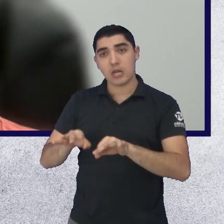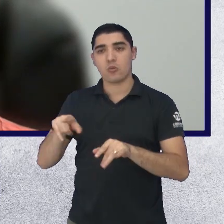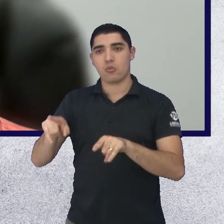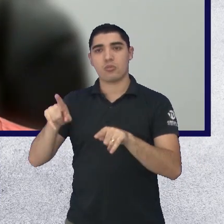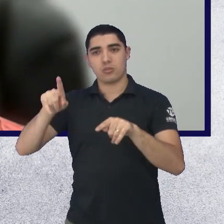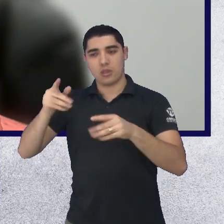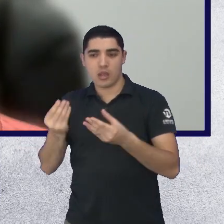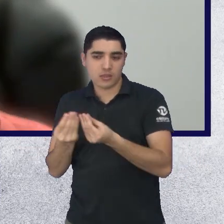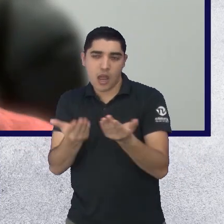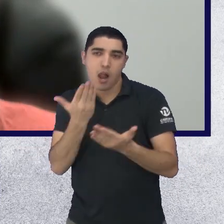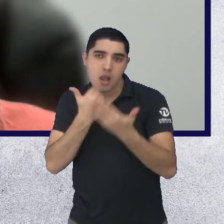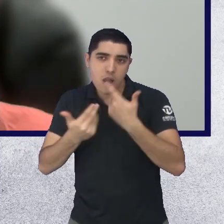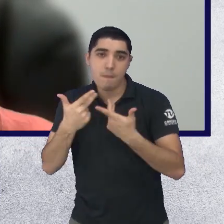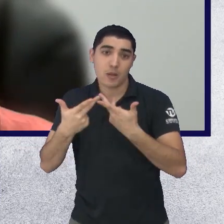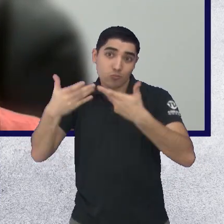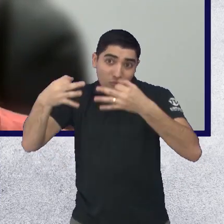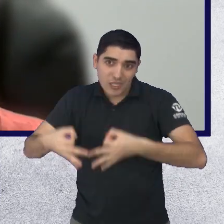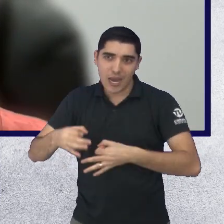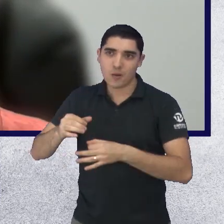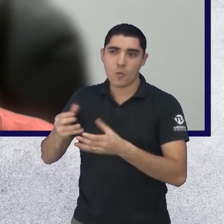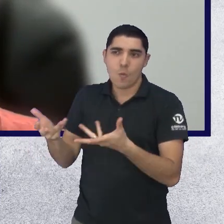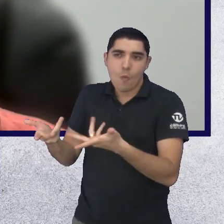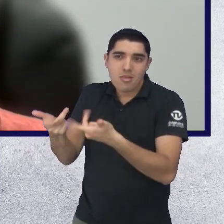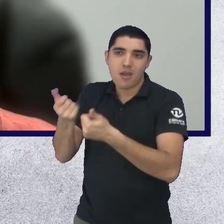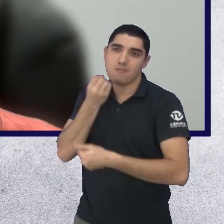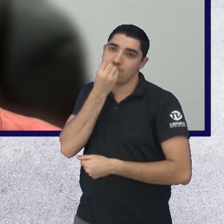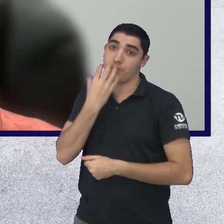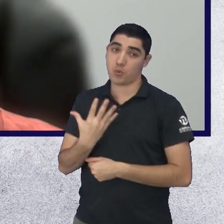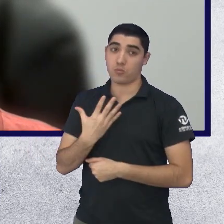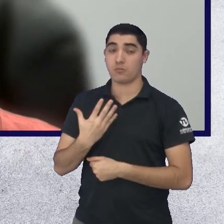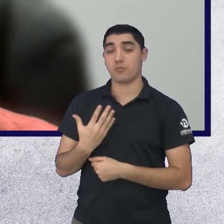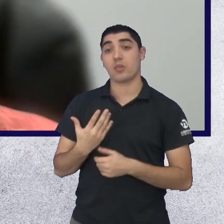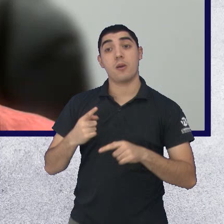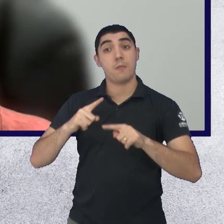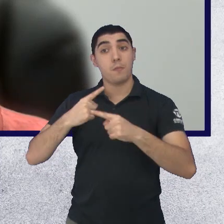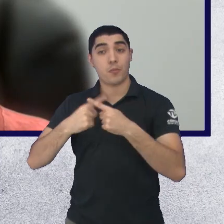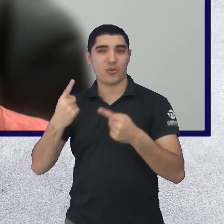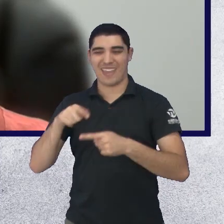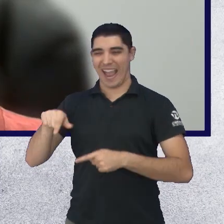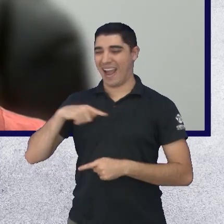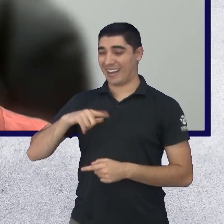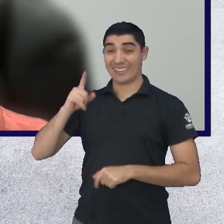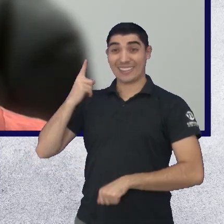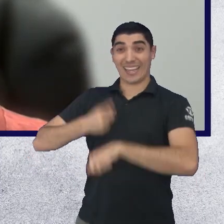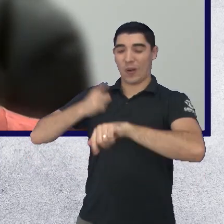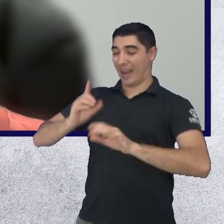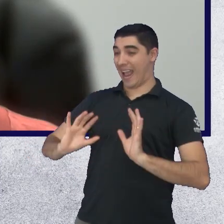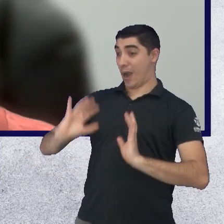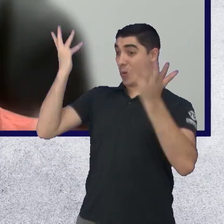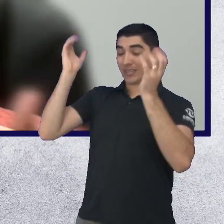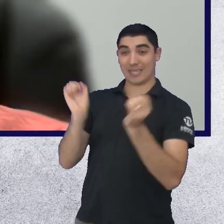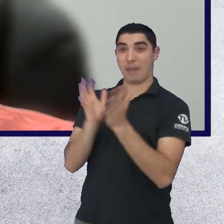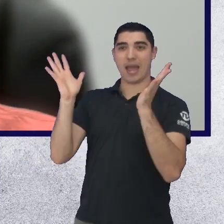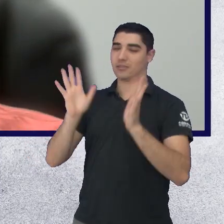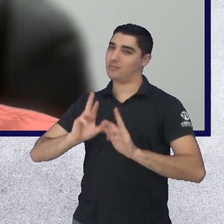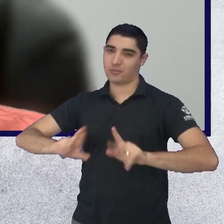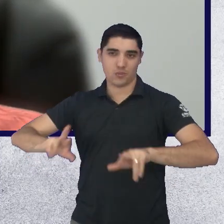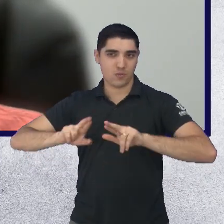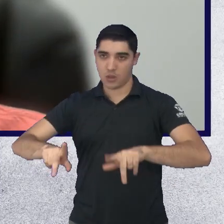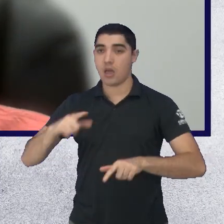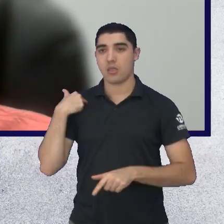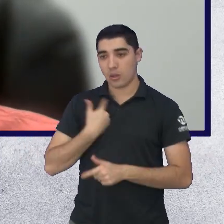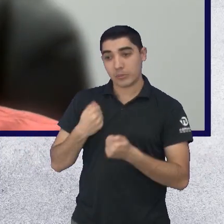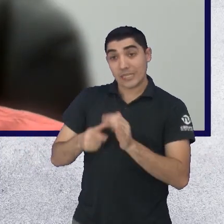de qualidade, porque dentro de alimentação também não existe mágica. Você começa com um bom insumo para terminar com um